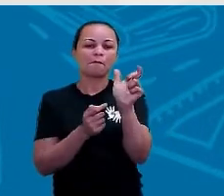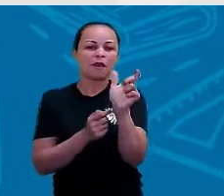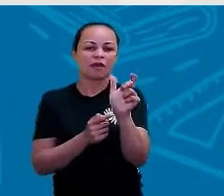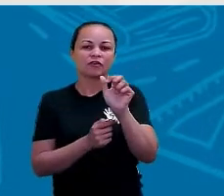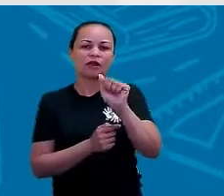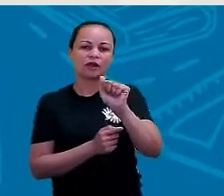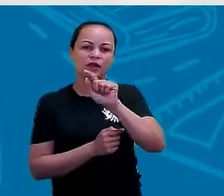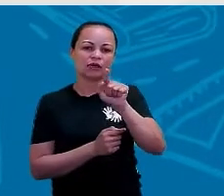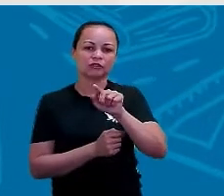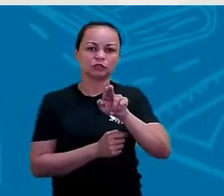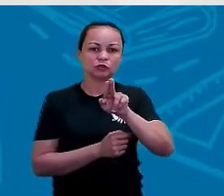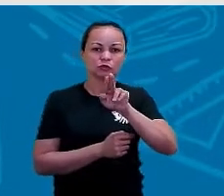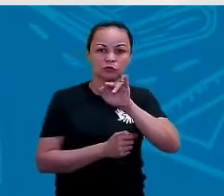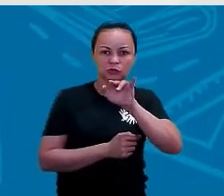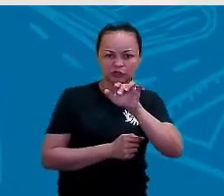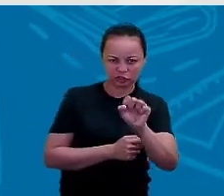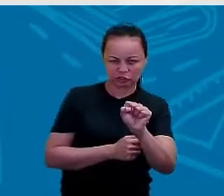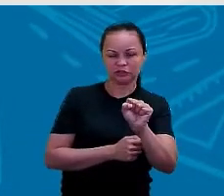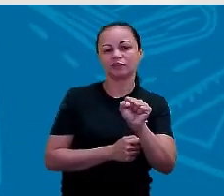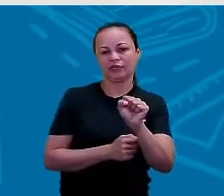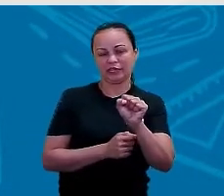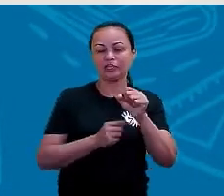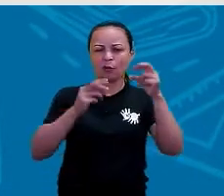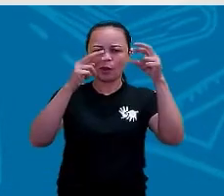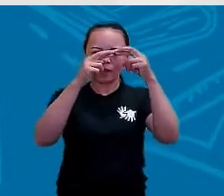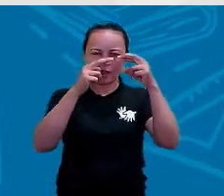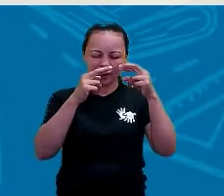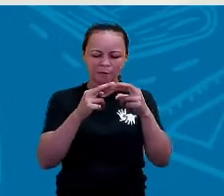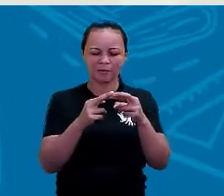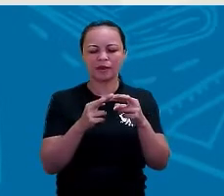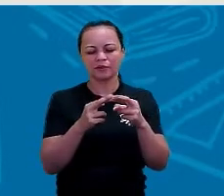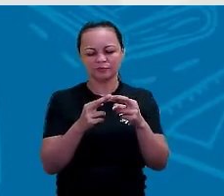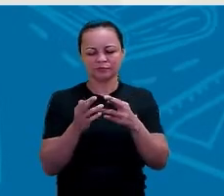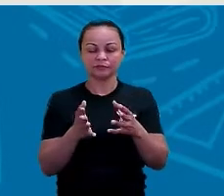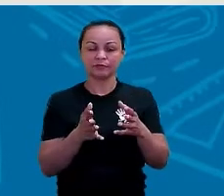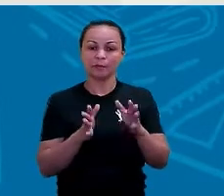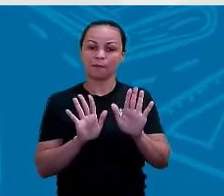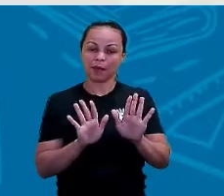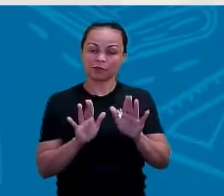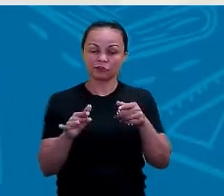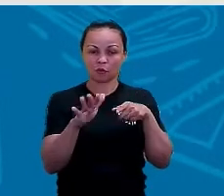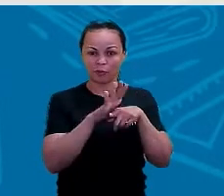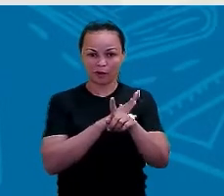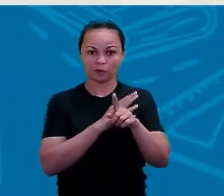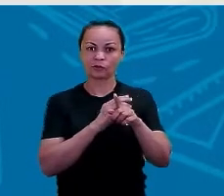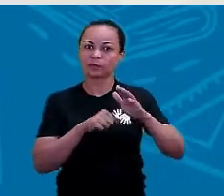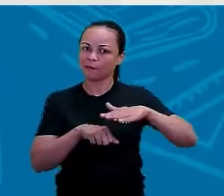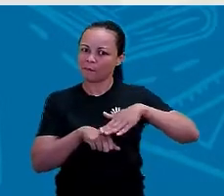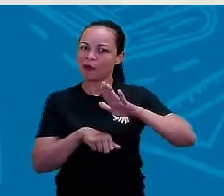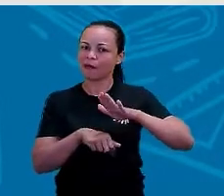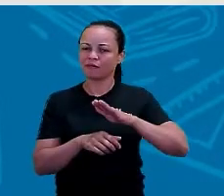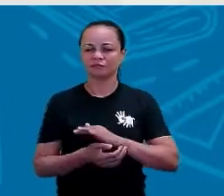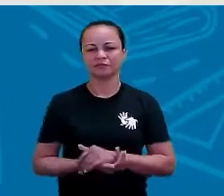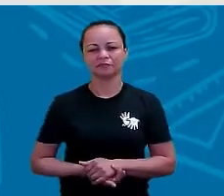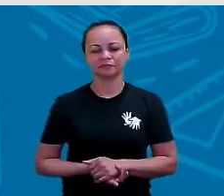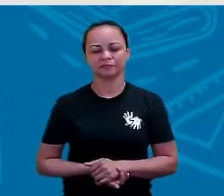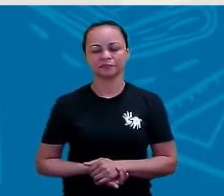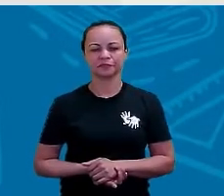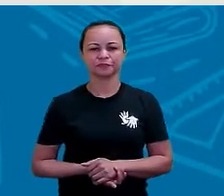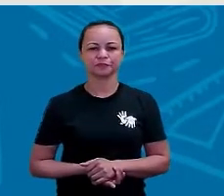aí. Essas borboletinhas gostavam muito de luz. Mas vou começar a perguntar mais.